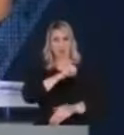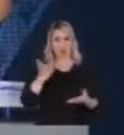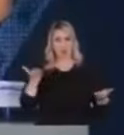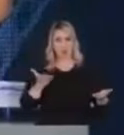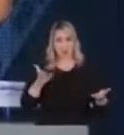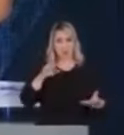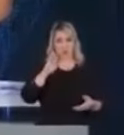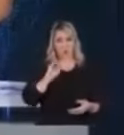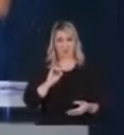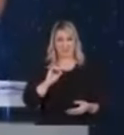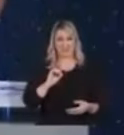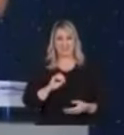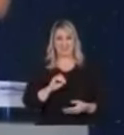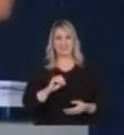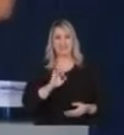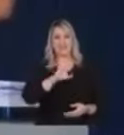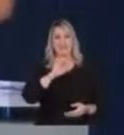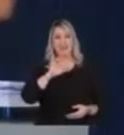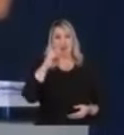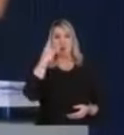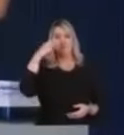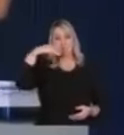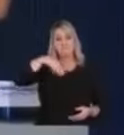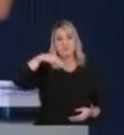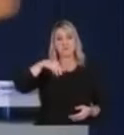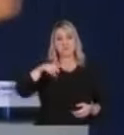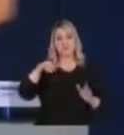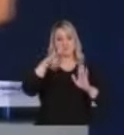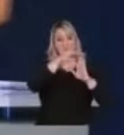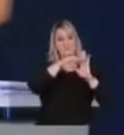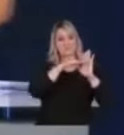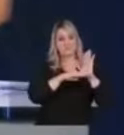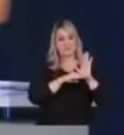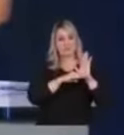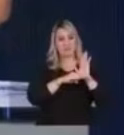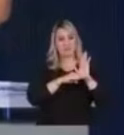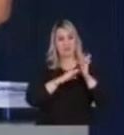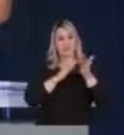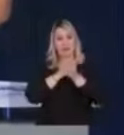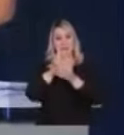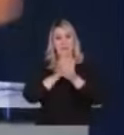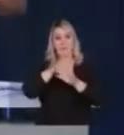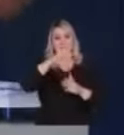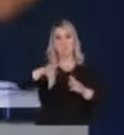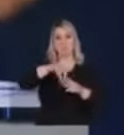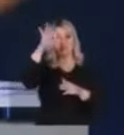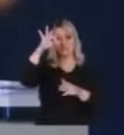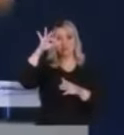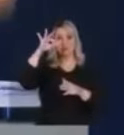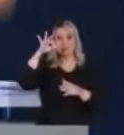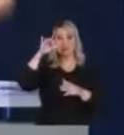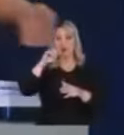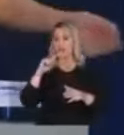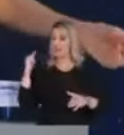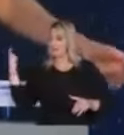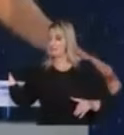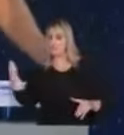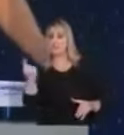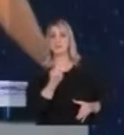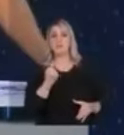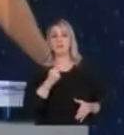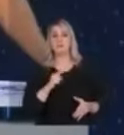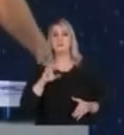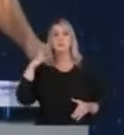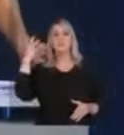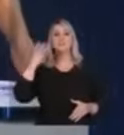presentes aqui hoje cada participante terá exatamente um minuto e a ordem desta rodada final foi aprovada por sorteio e vai da para direita portanto a